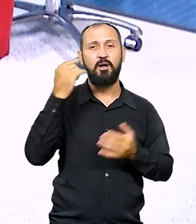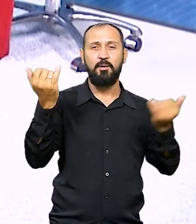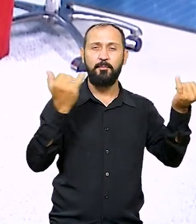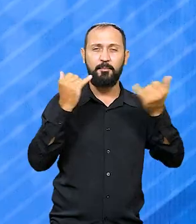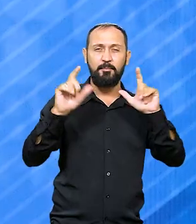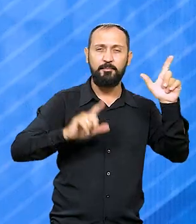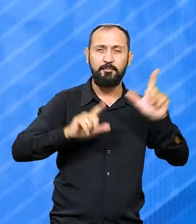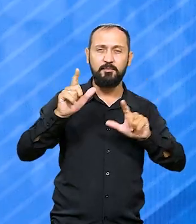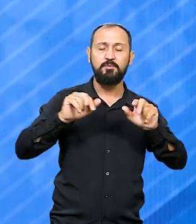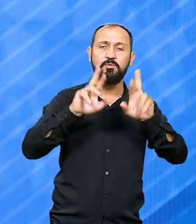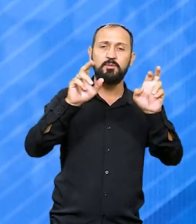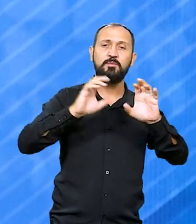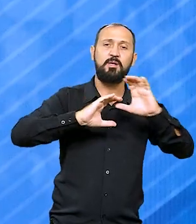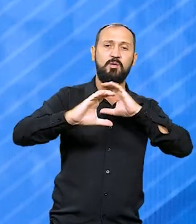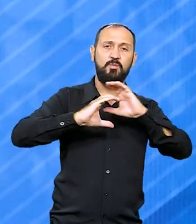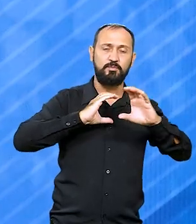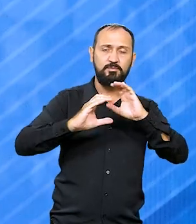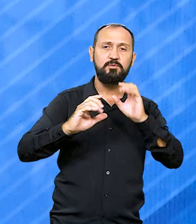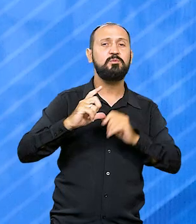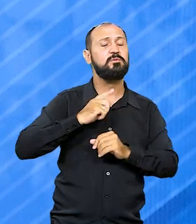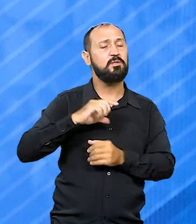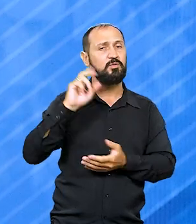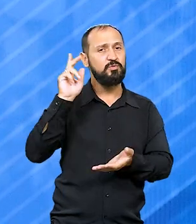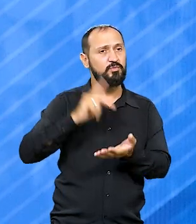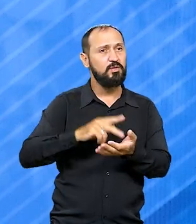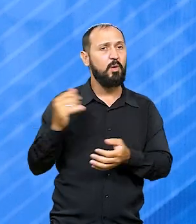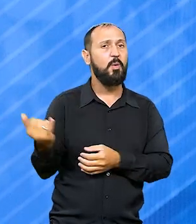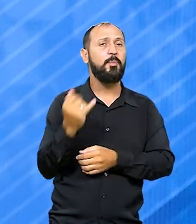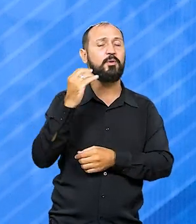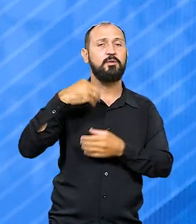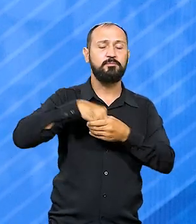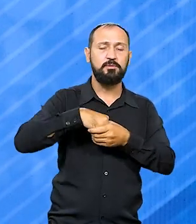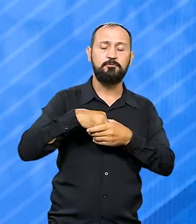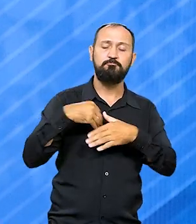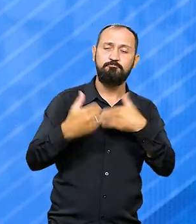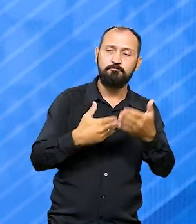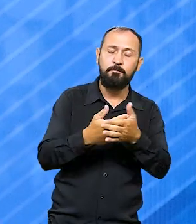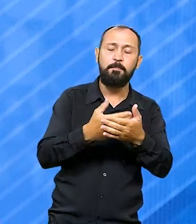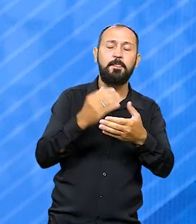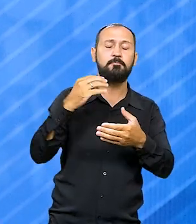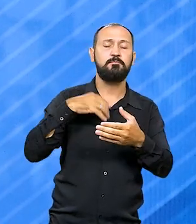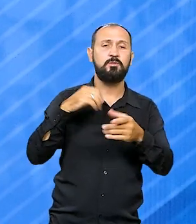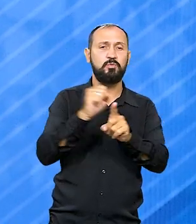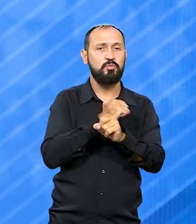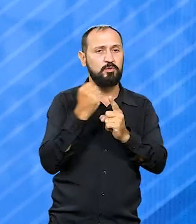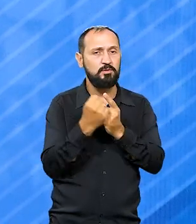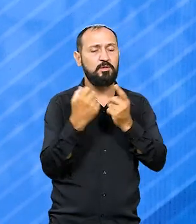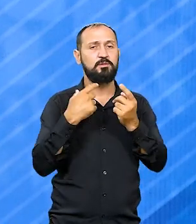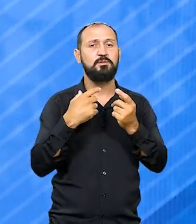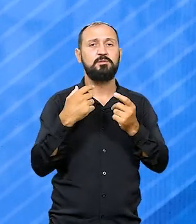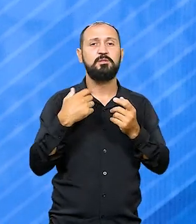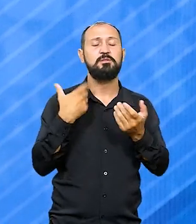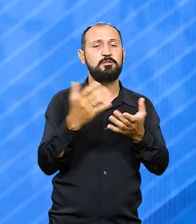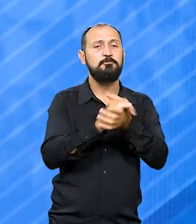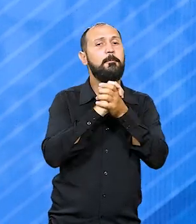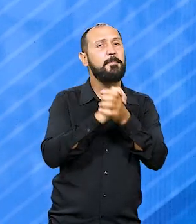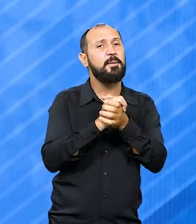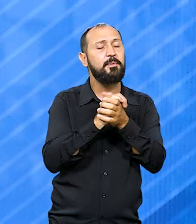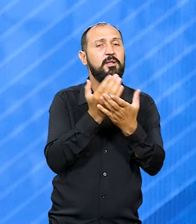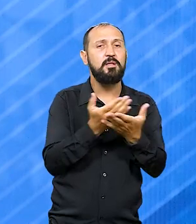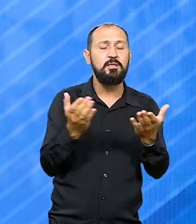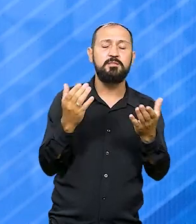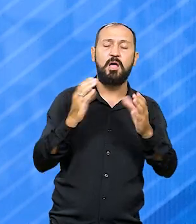mídia, toda a parte da comunicação tem uma extrema importância no processo, na sociedade, né? A gente